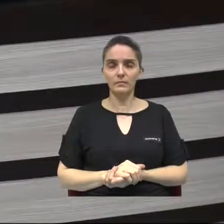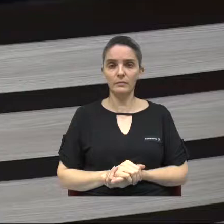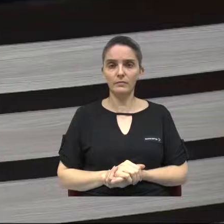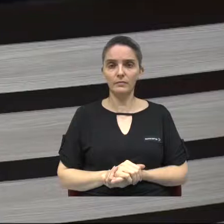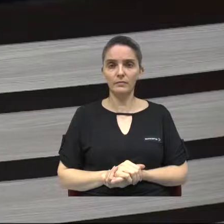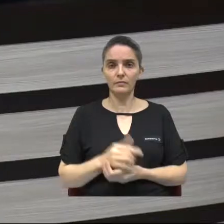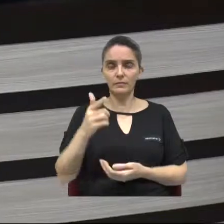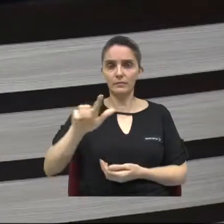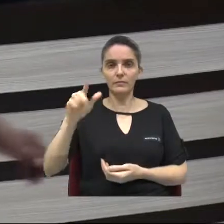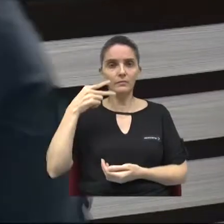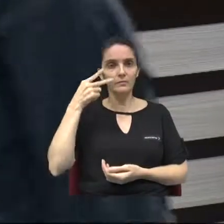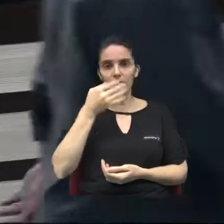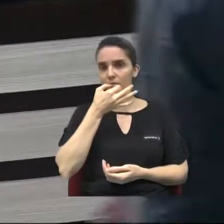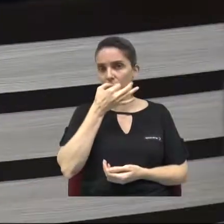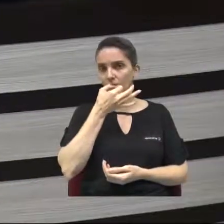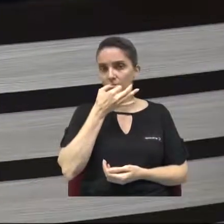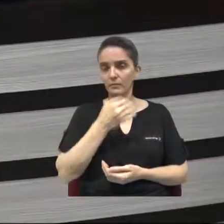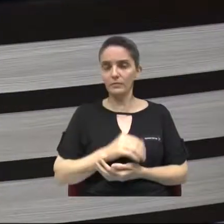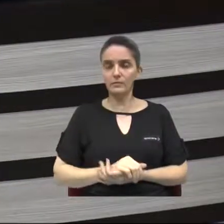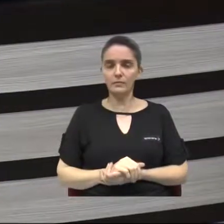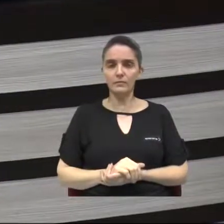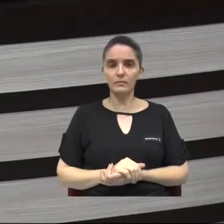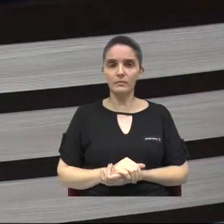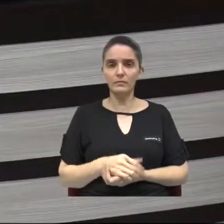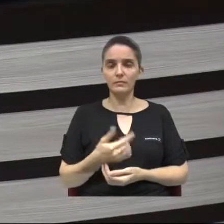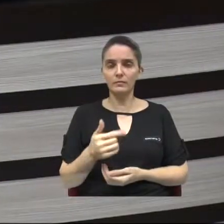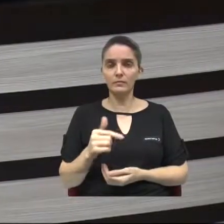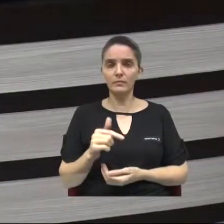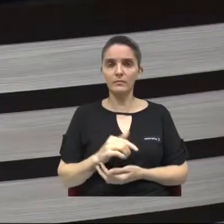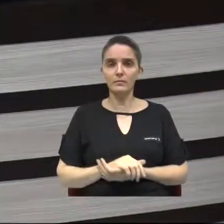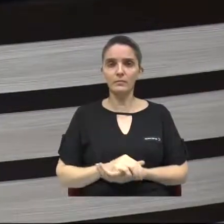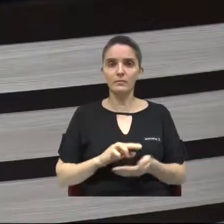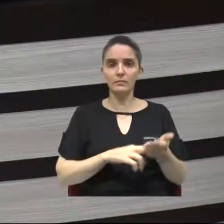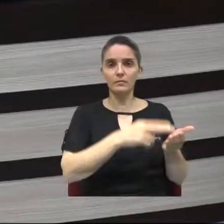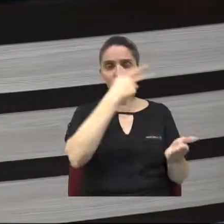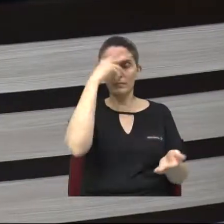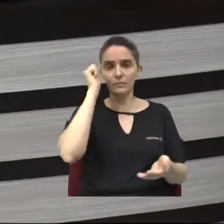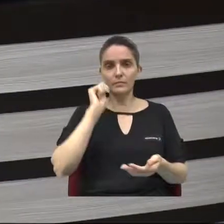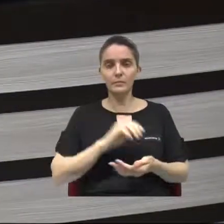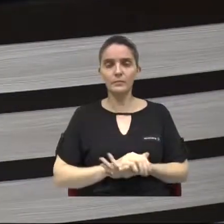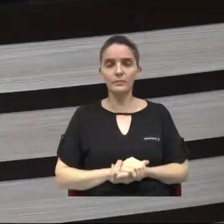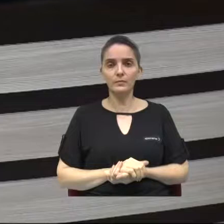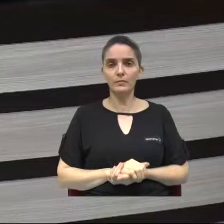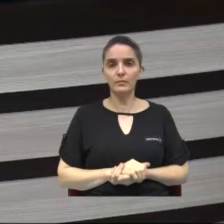Algum outro vereador deseja discutir? Não havendo, ao Executivo.